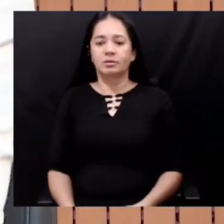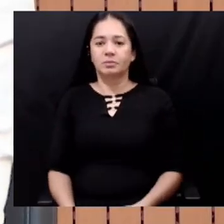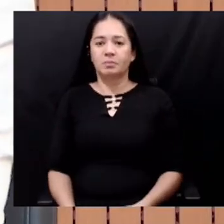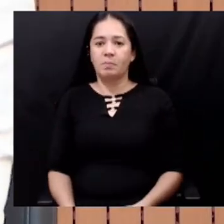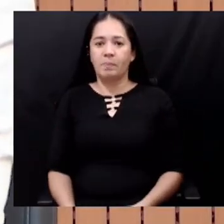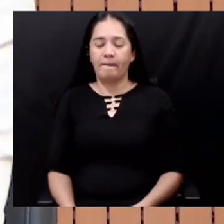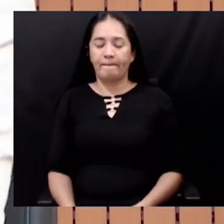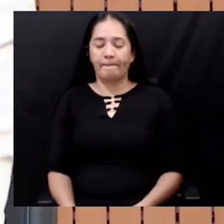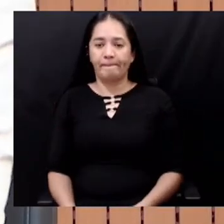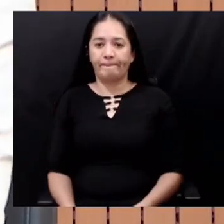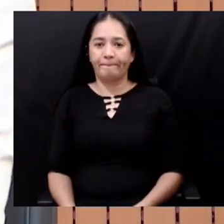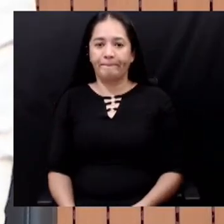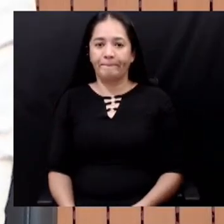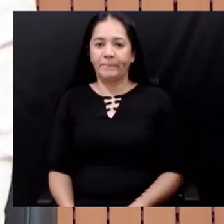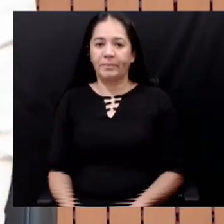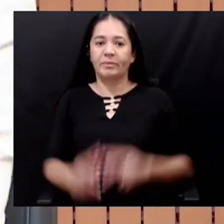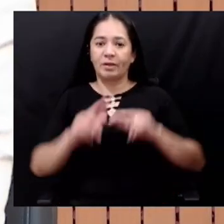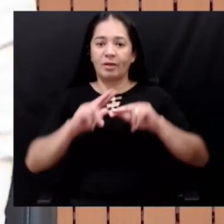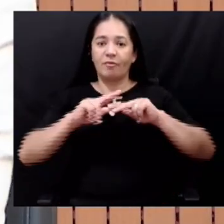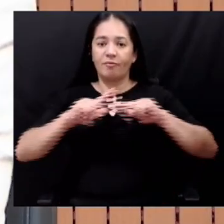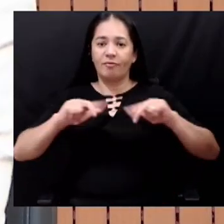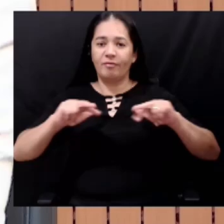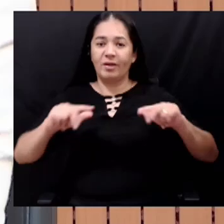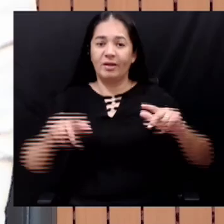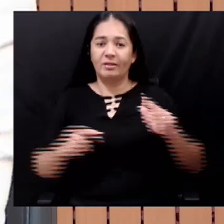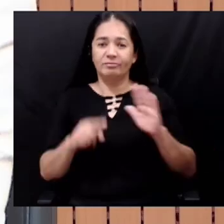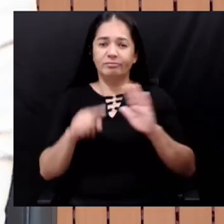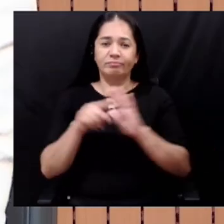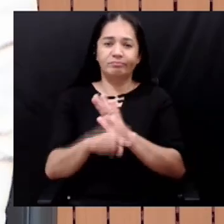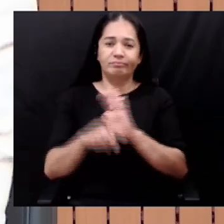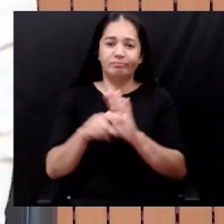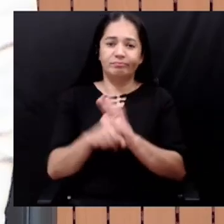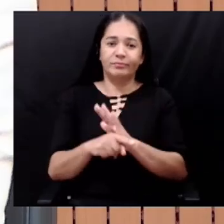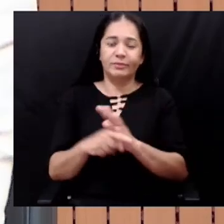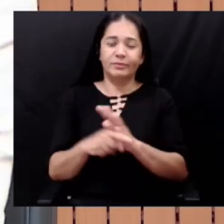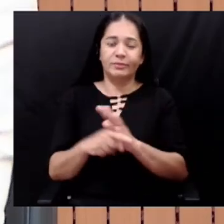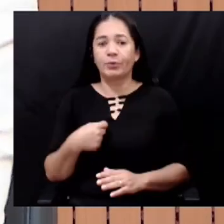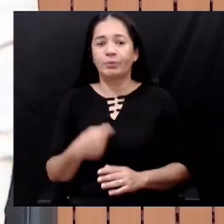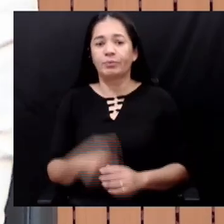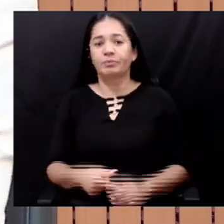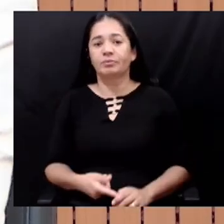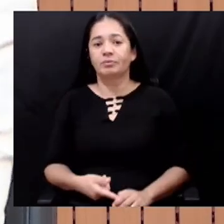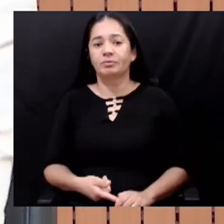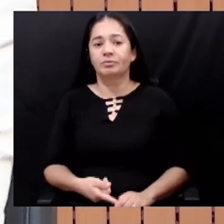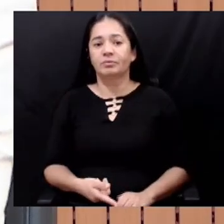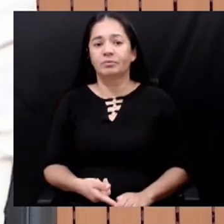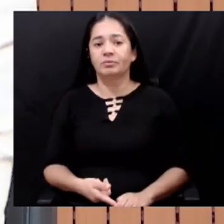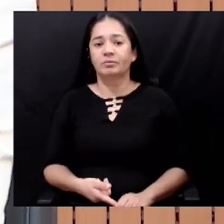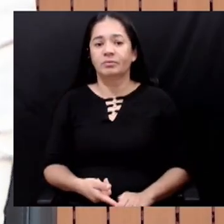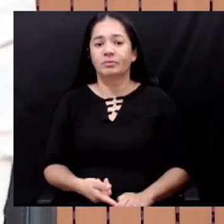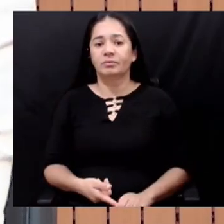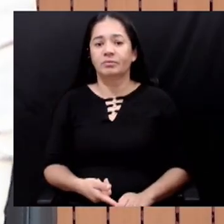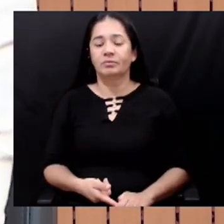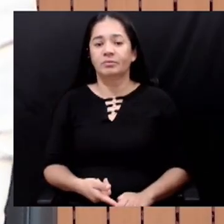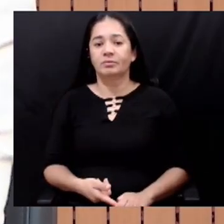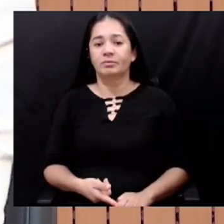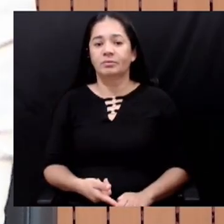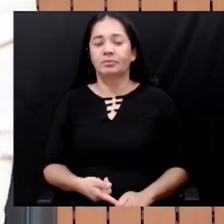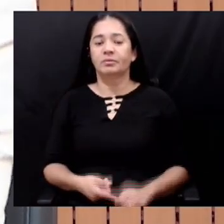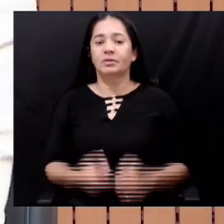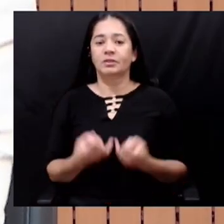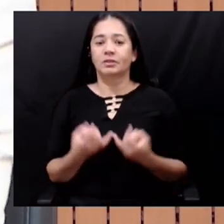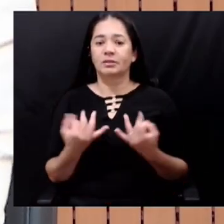São várias as questões. Eu vou assim dizer que esses, professora,